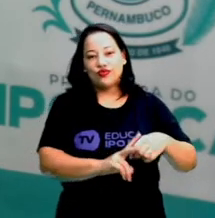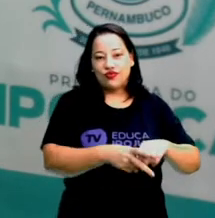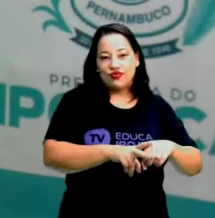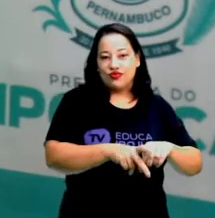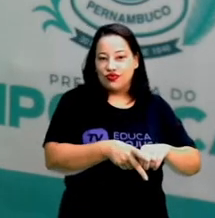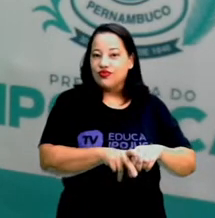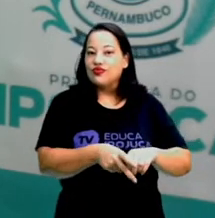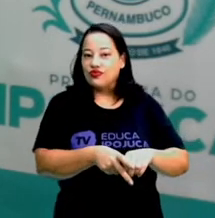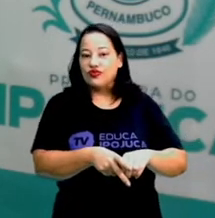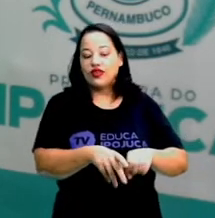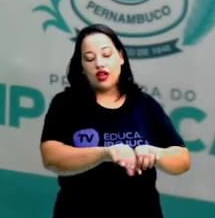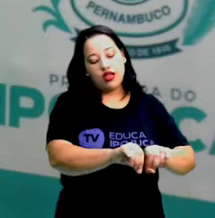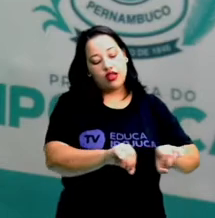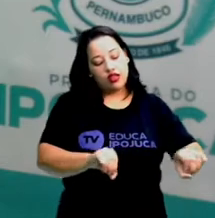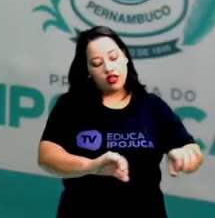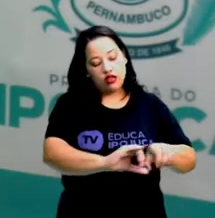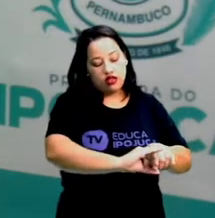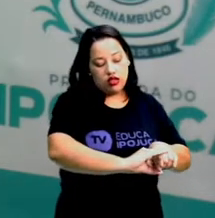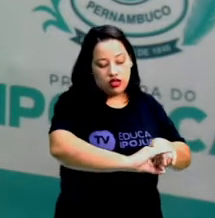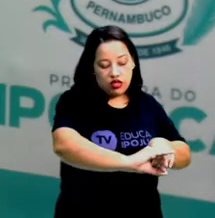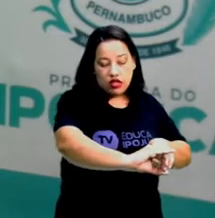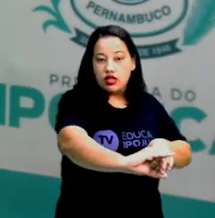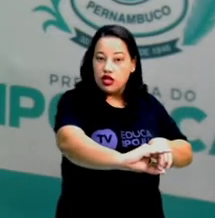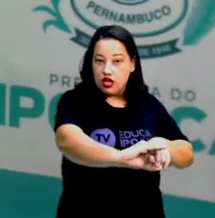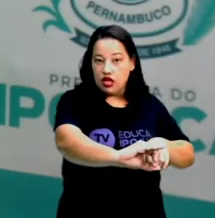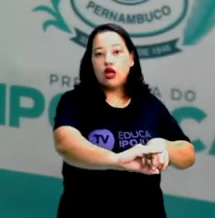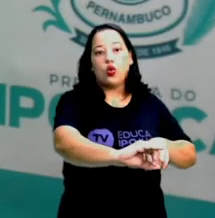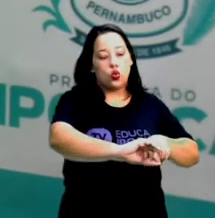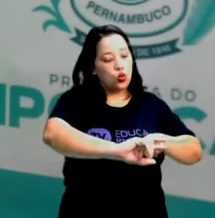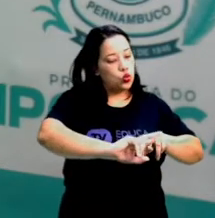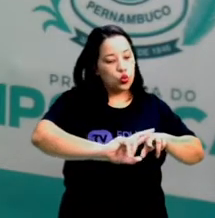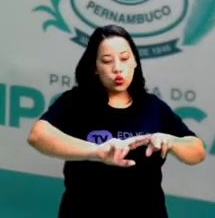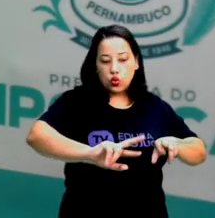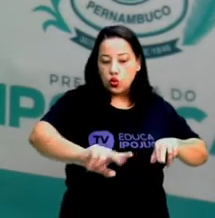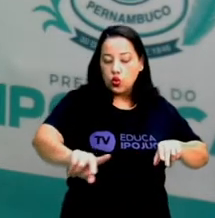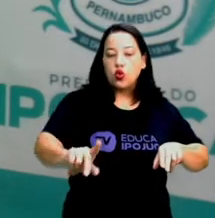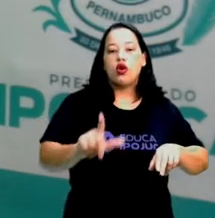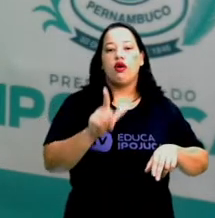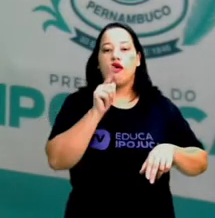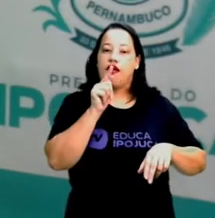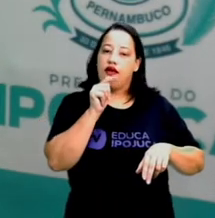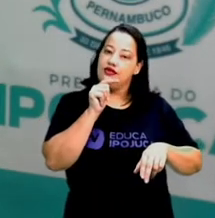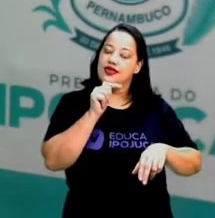ele instala todo o material hidráulico.